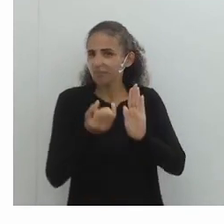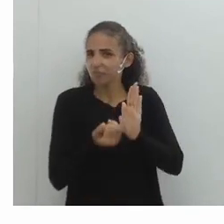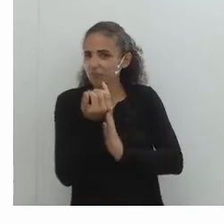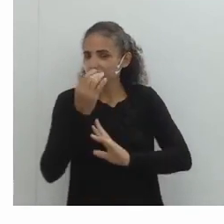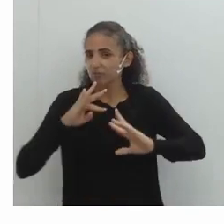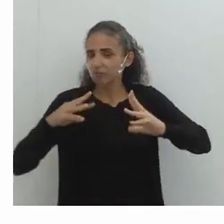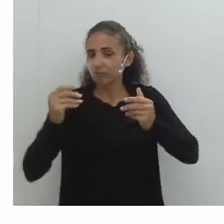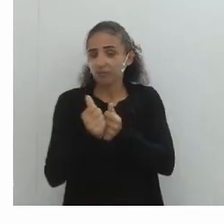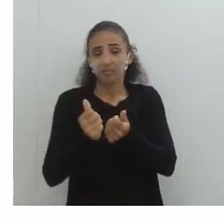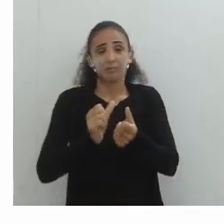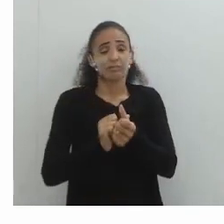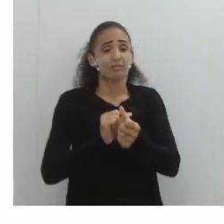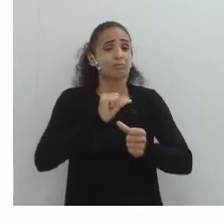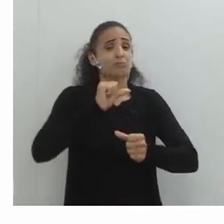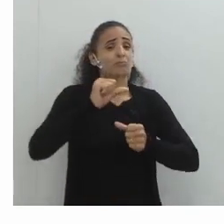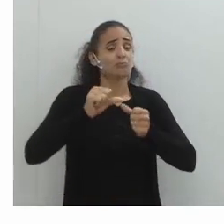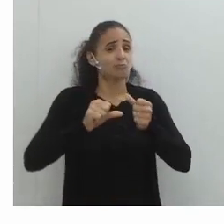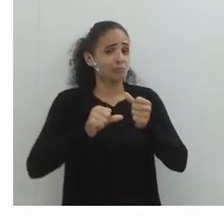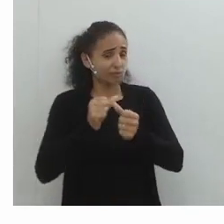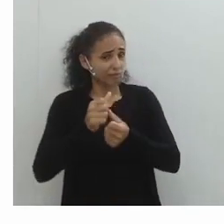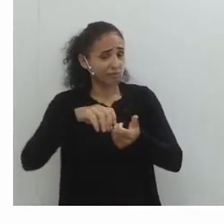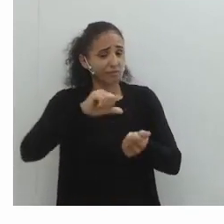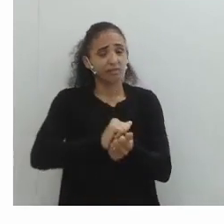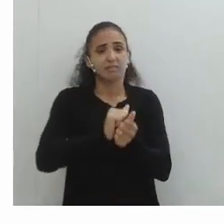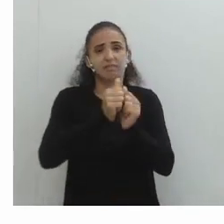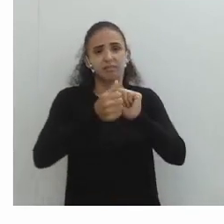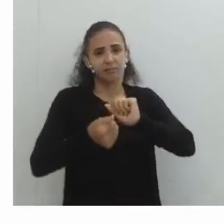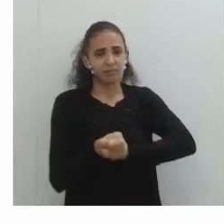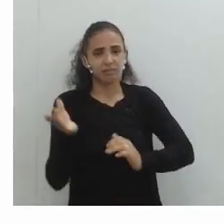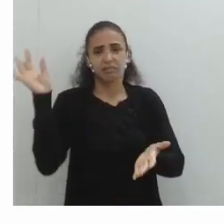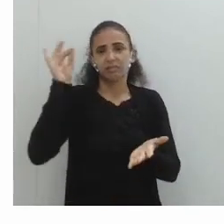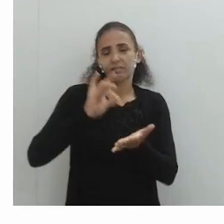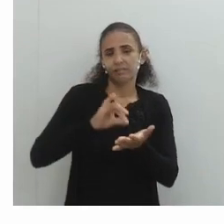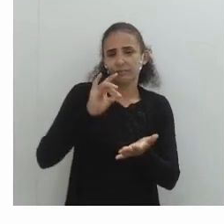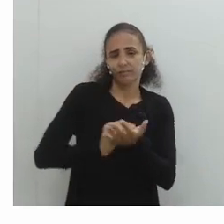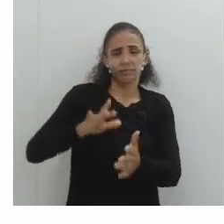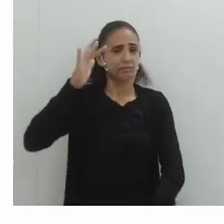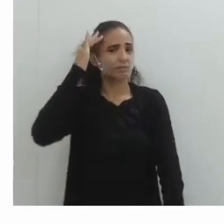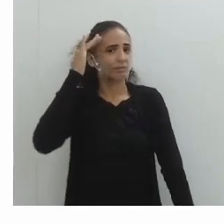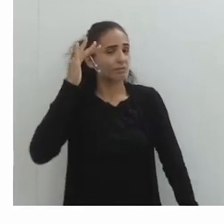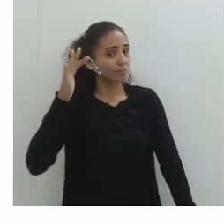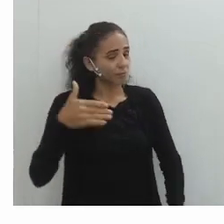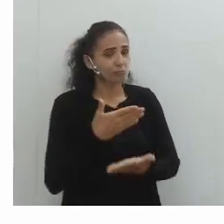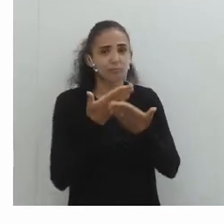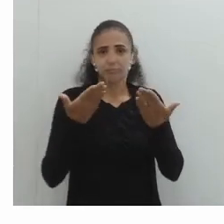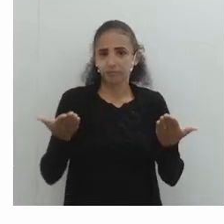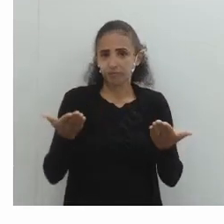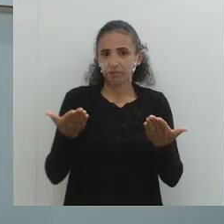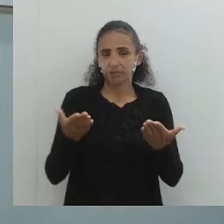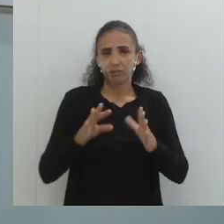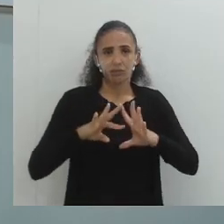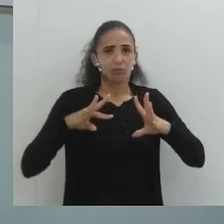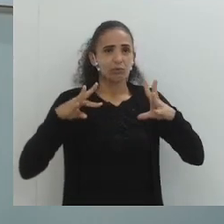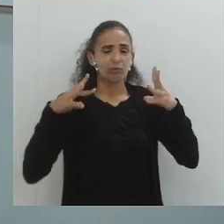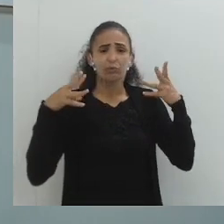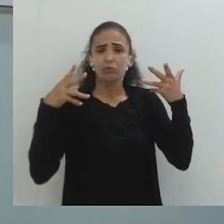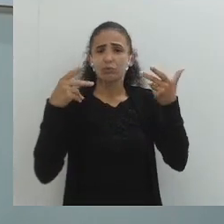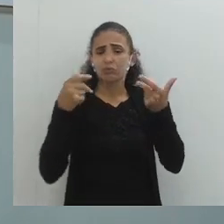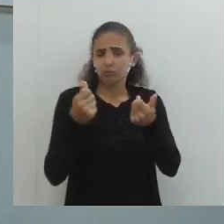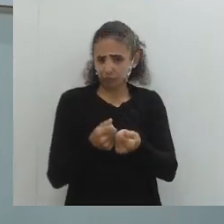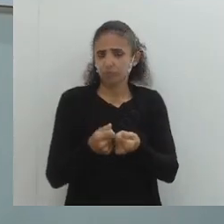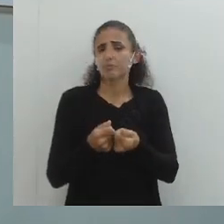para modificar imaginariamente a realidade do presente. O coletivo de autores ele